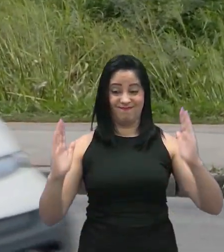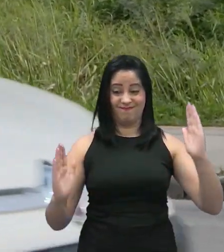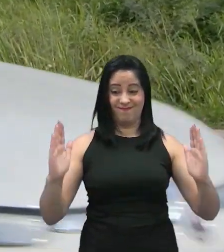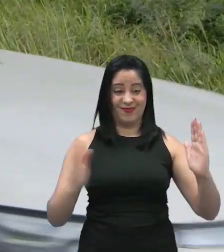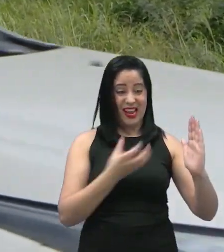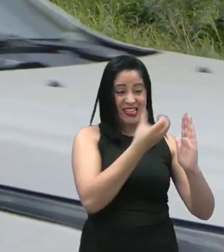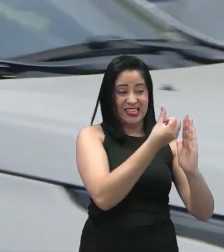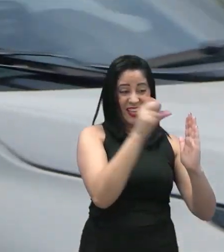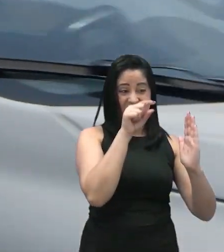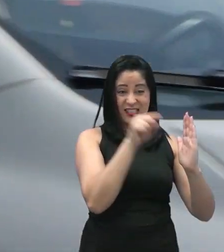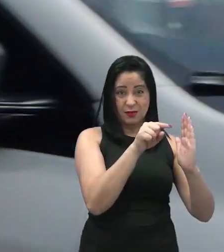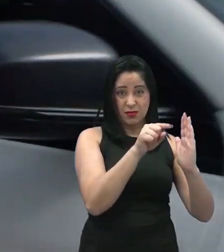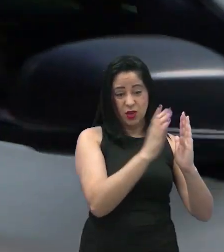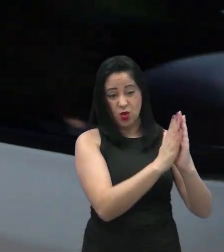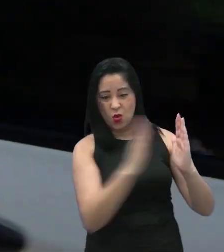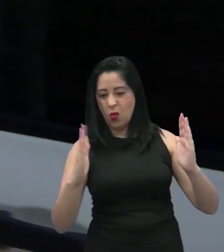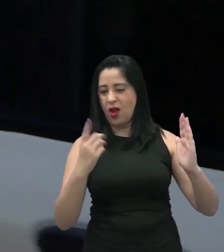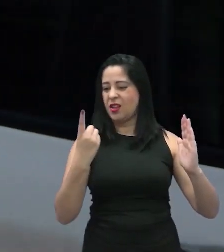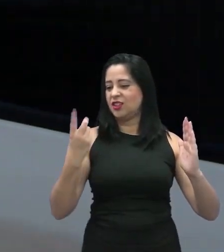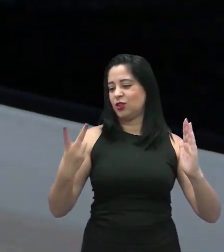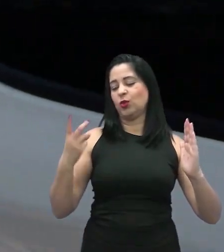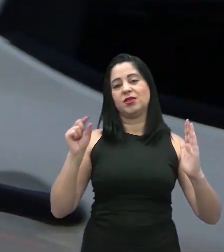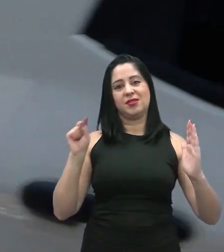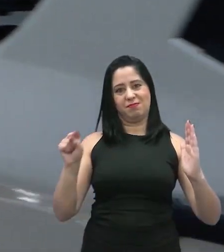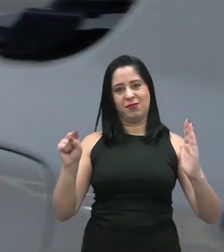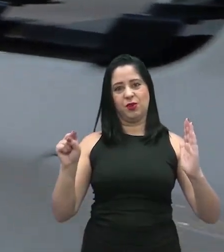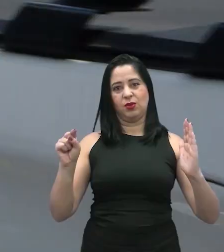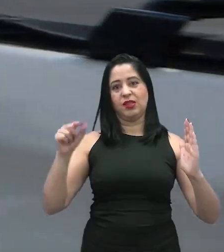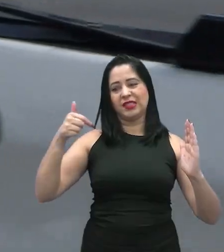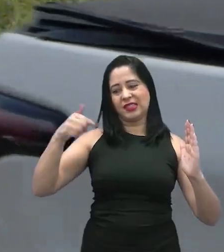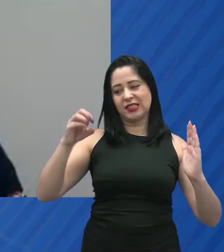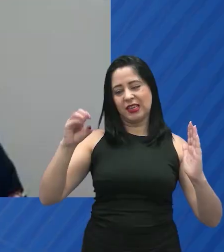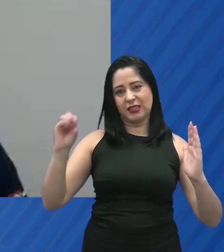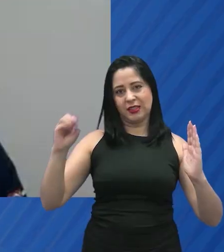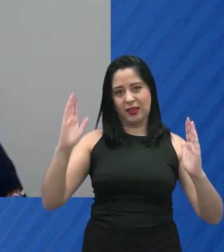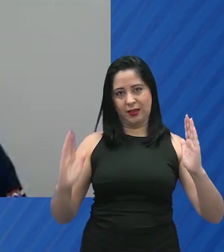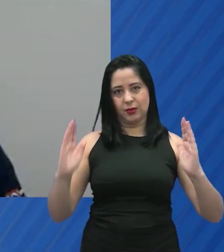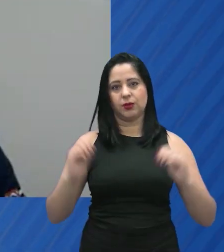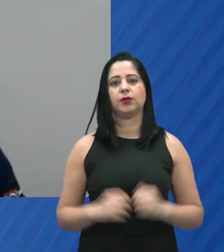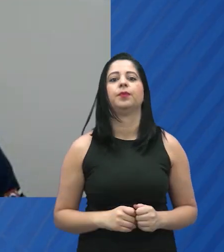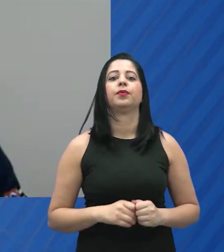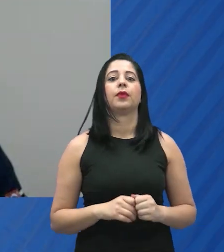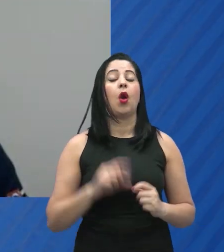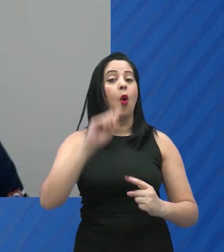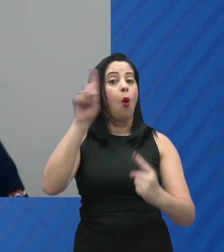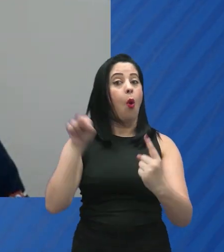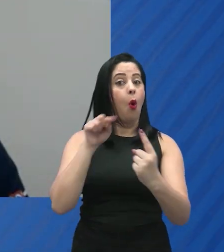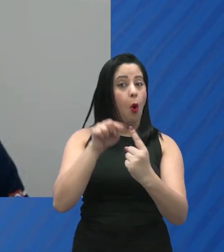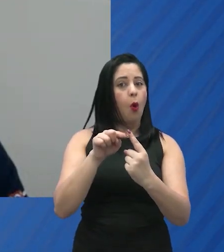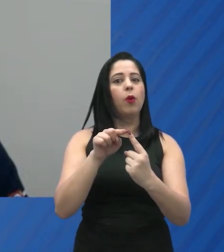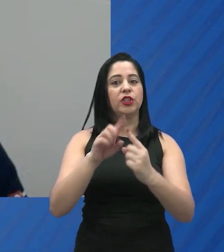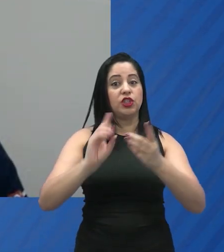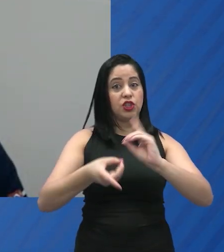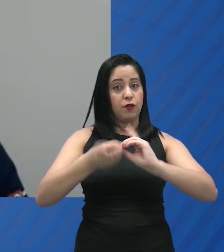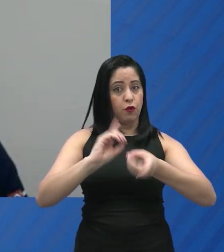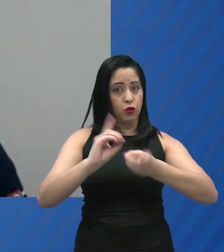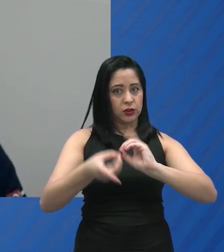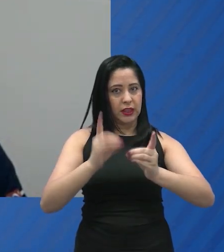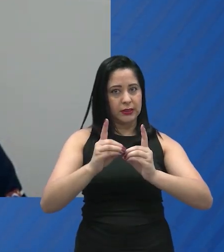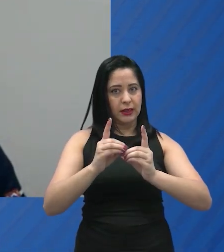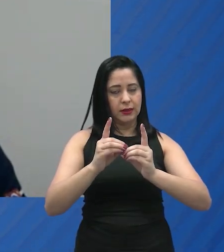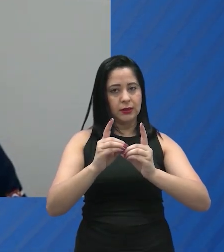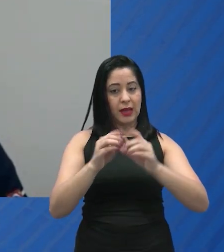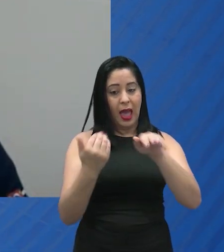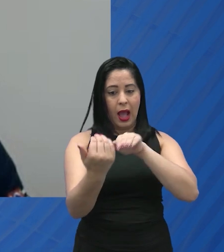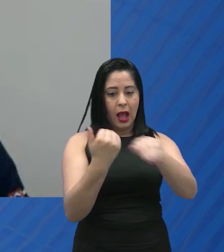de 6.000 multas para 12.700. O principal objetivo do Detran é trazer um trânsito